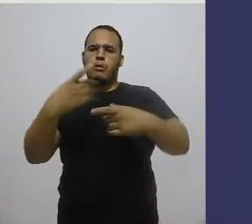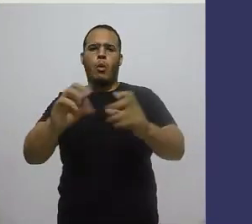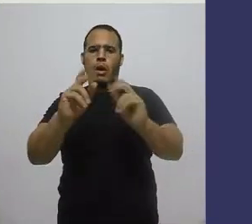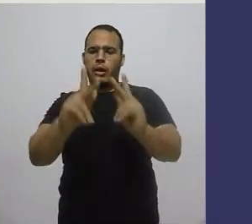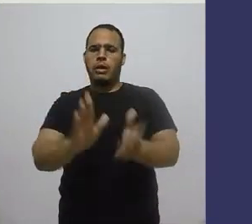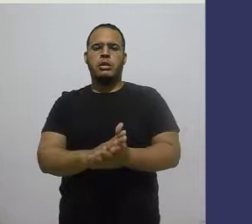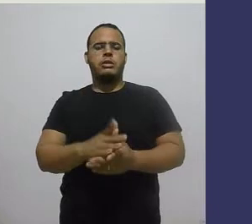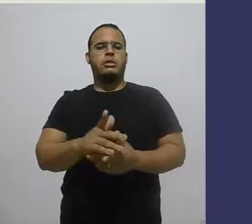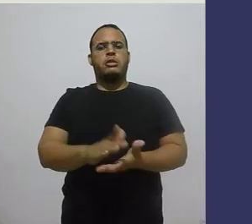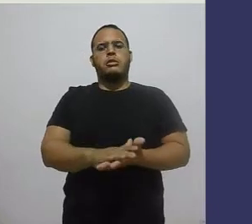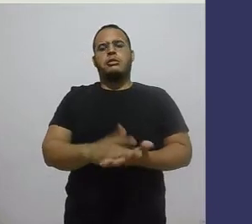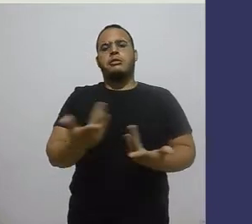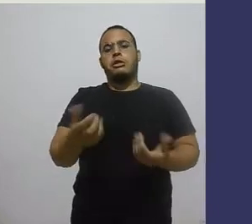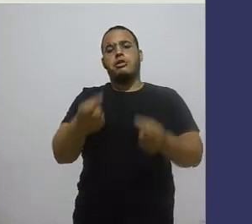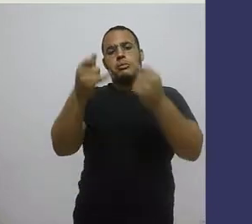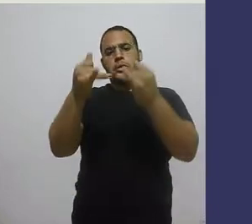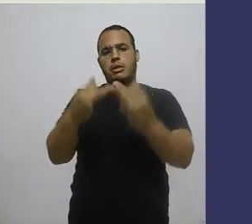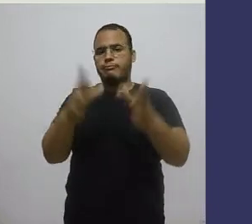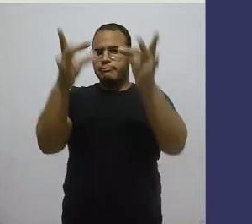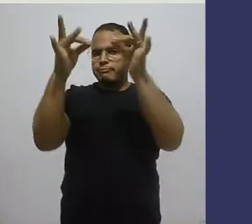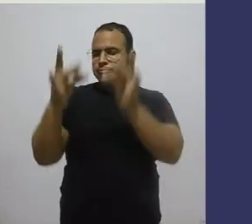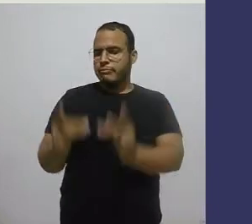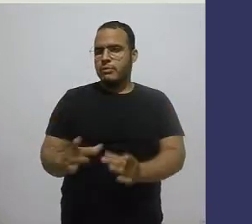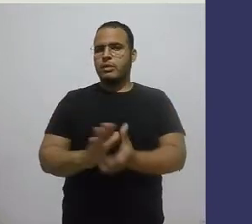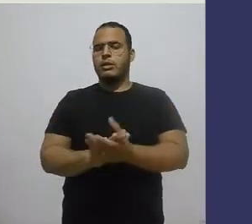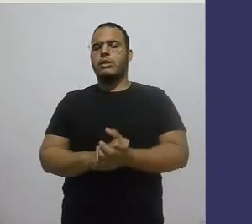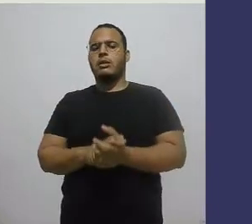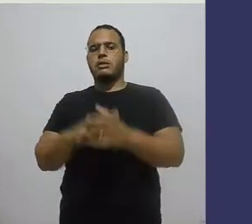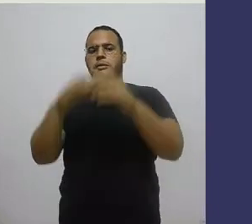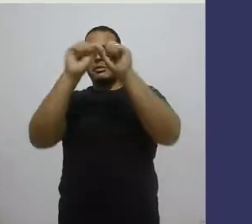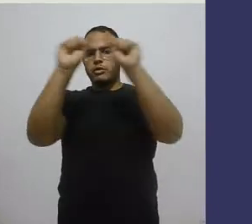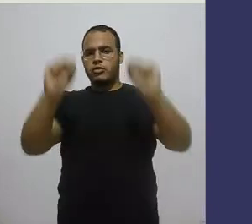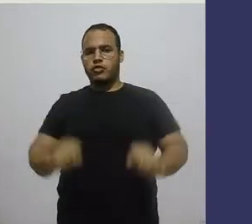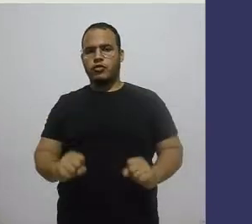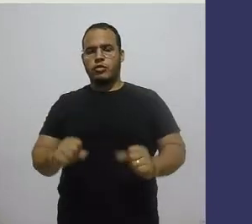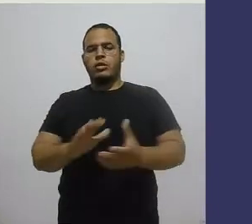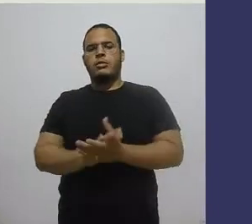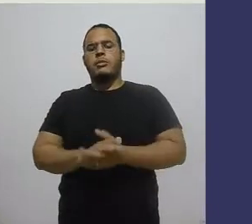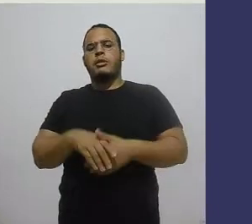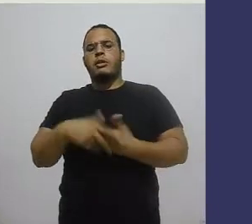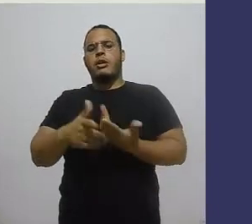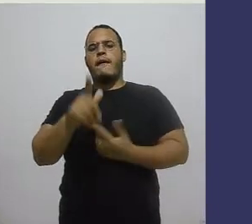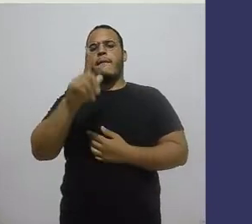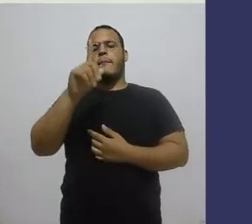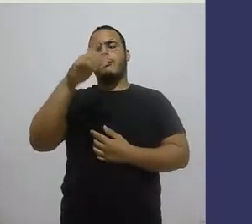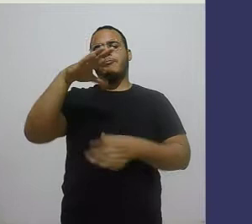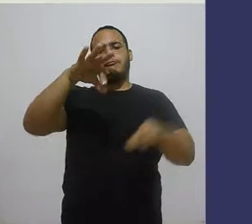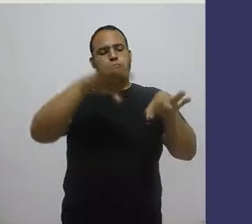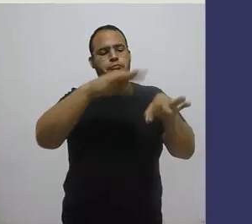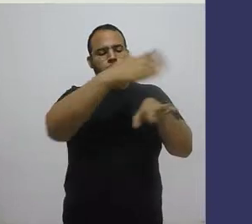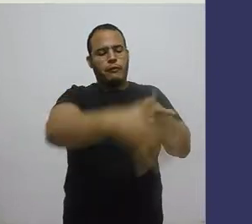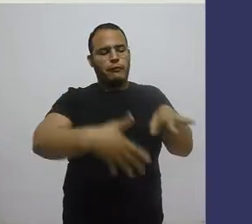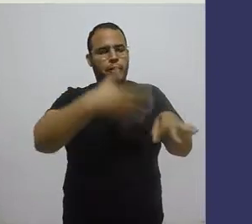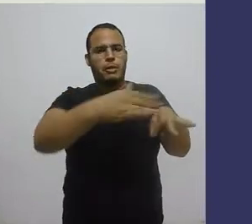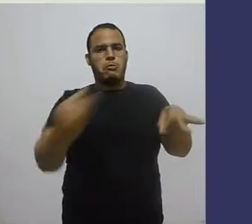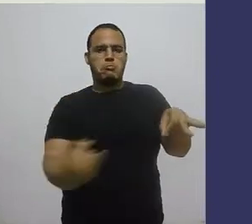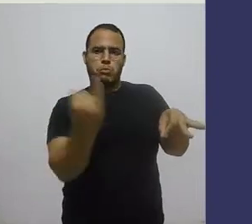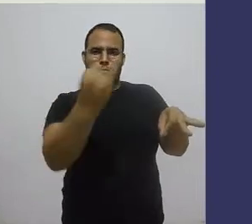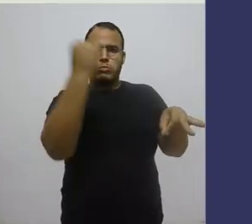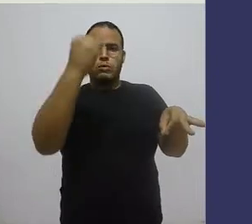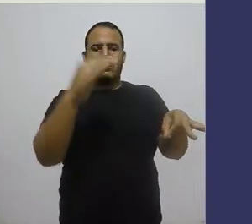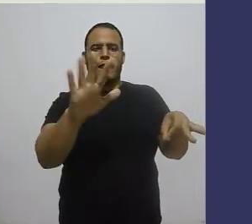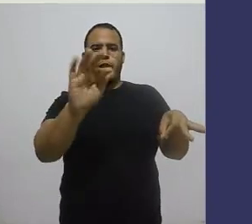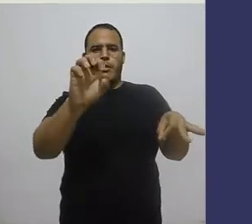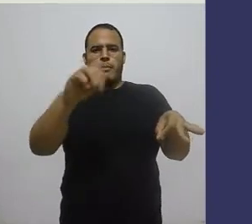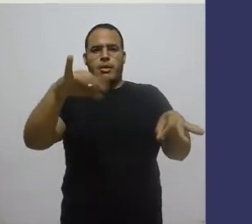ok? Então, quando eu falo aqui do sistema reprodutor, sistema genital feminino, eu vou ter como principais